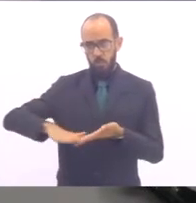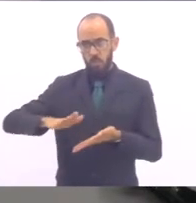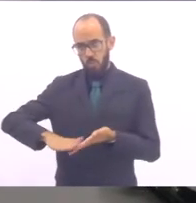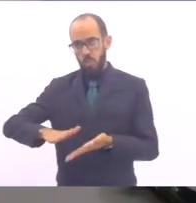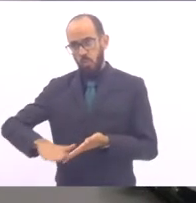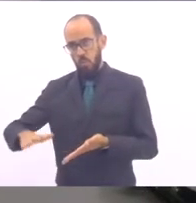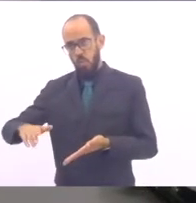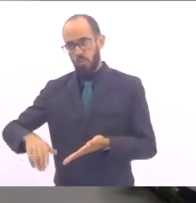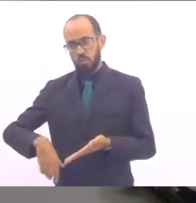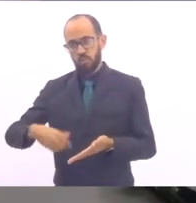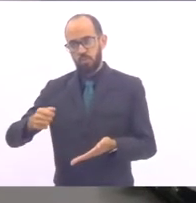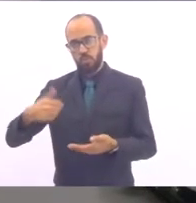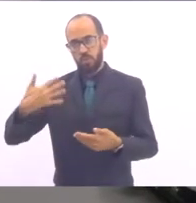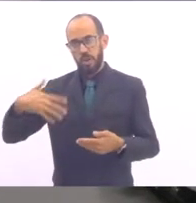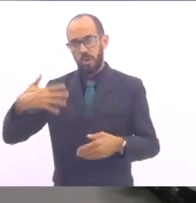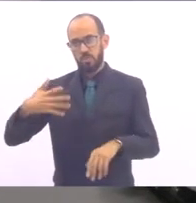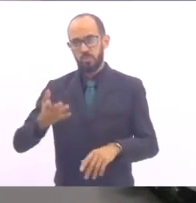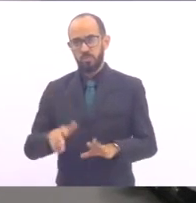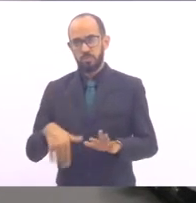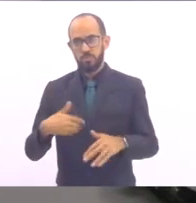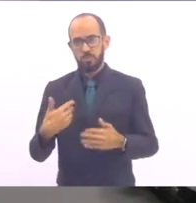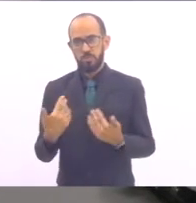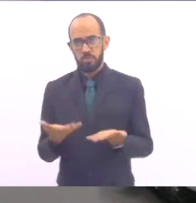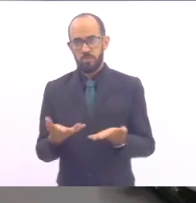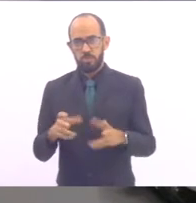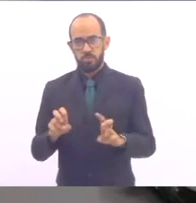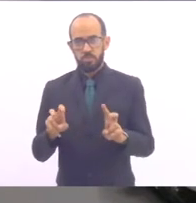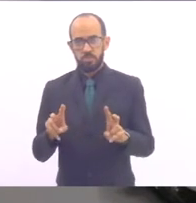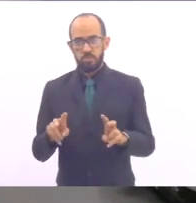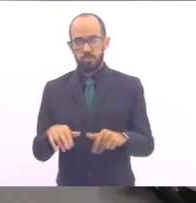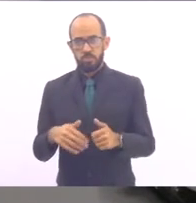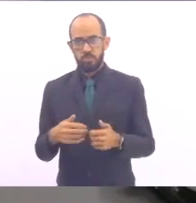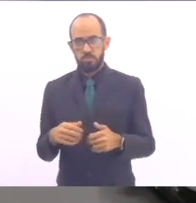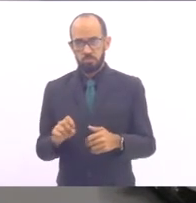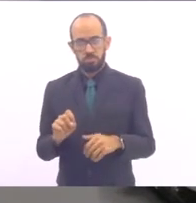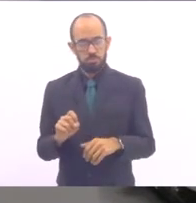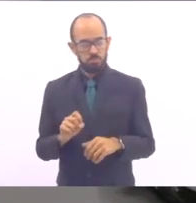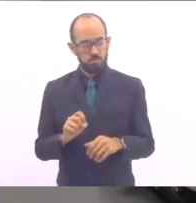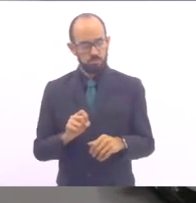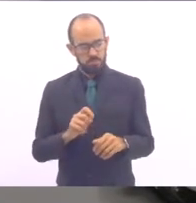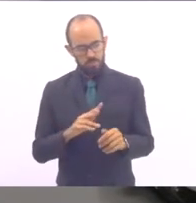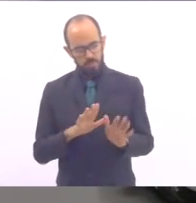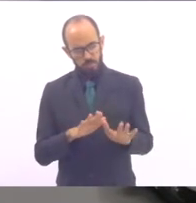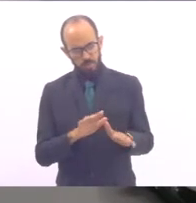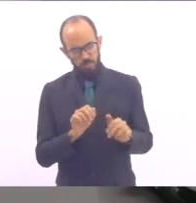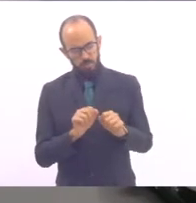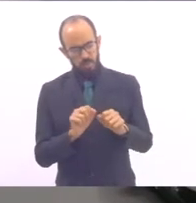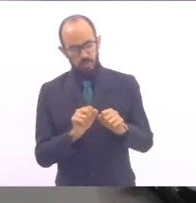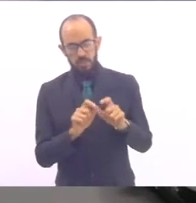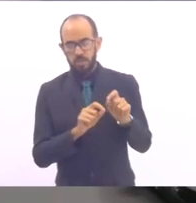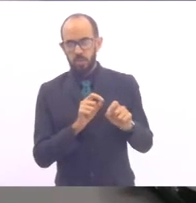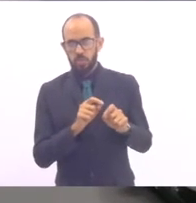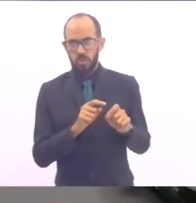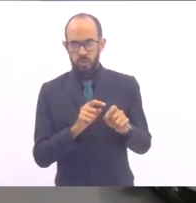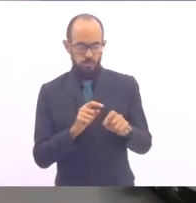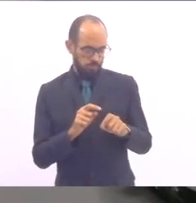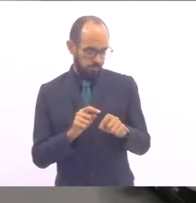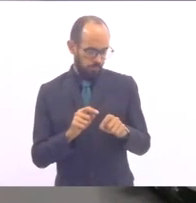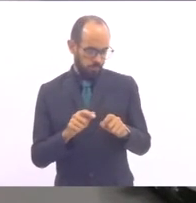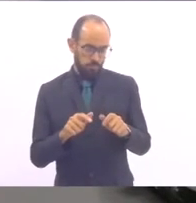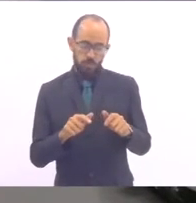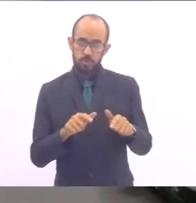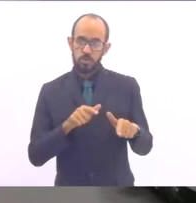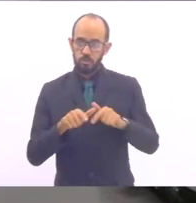Despachante. Sobre a isenção do Lacan. Não, mas isso vocês fazem o seguinte. Aí é o trabalho